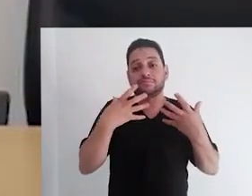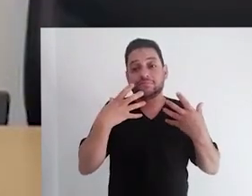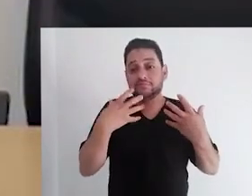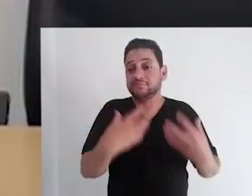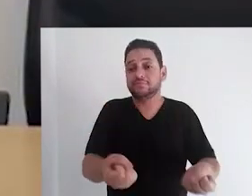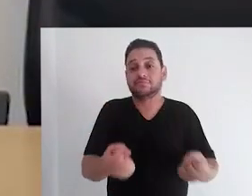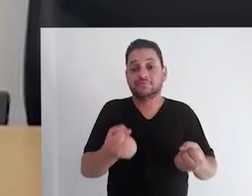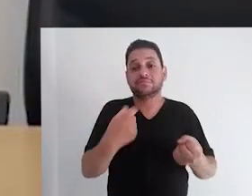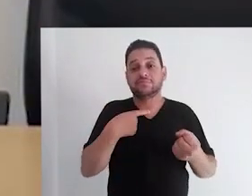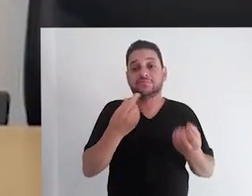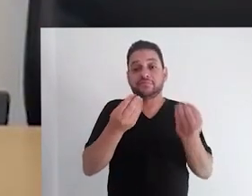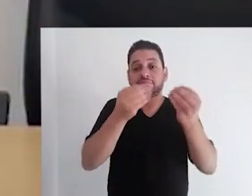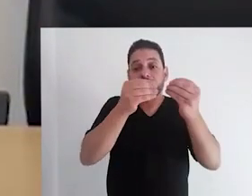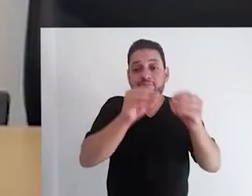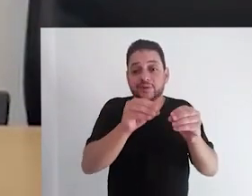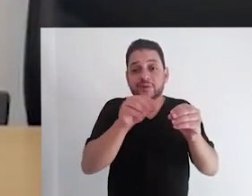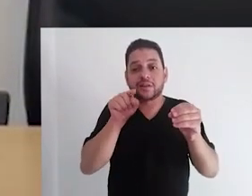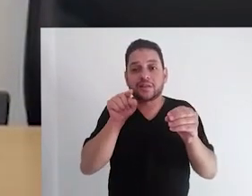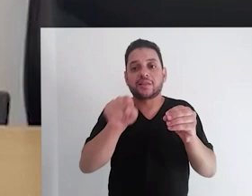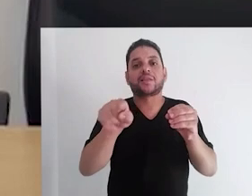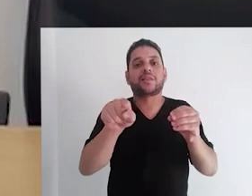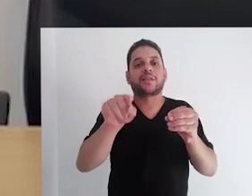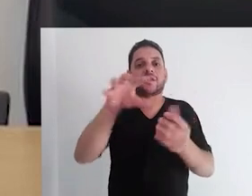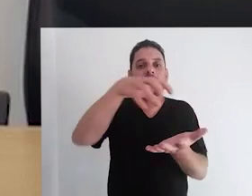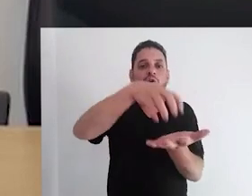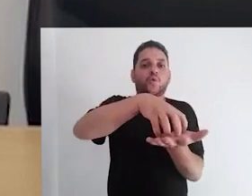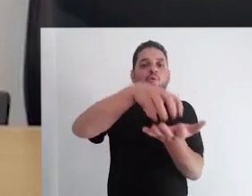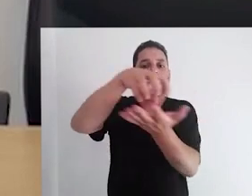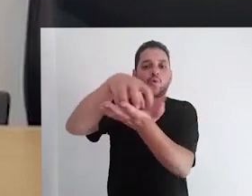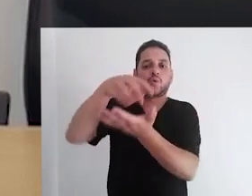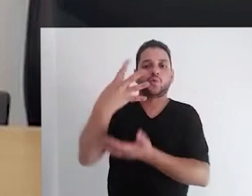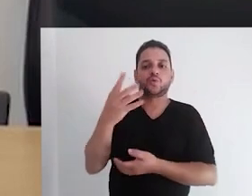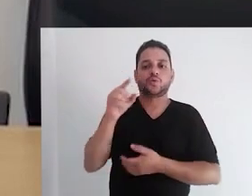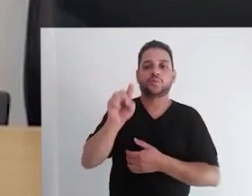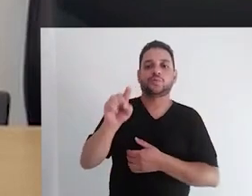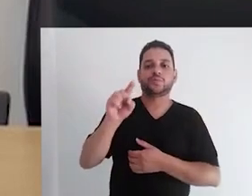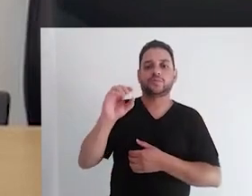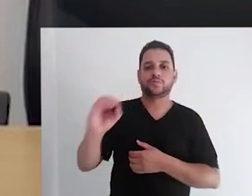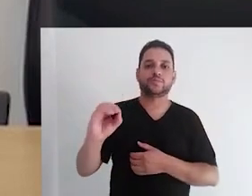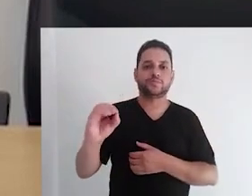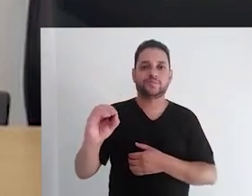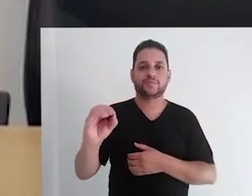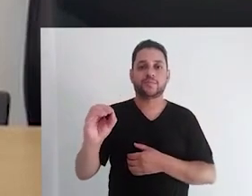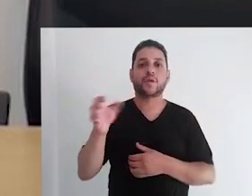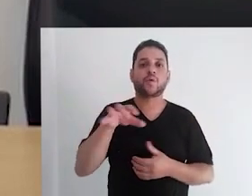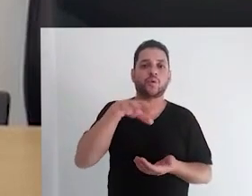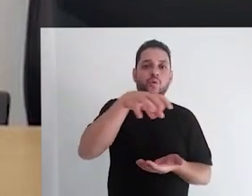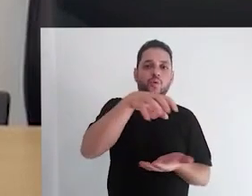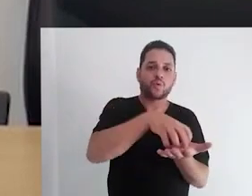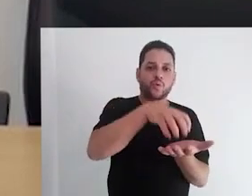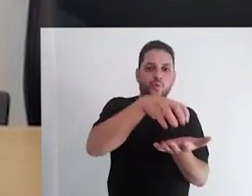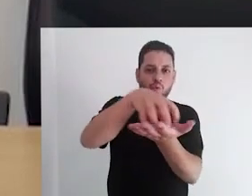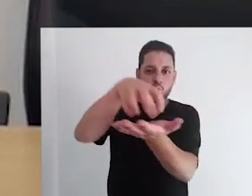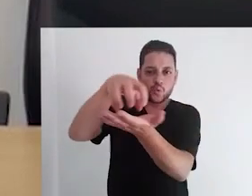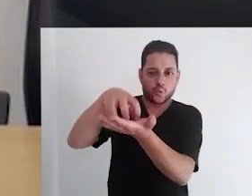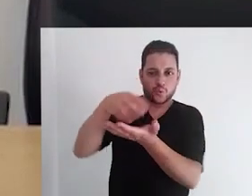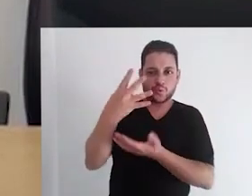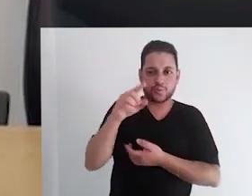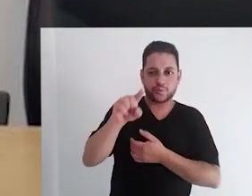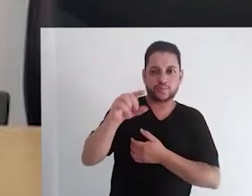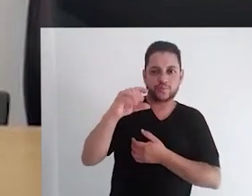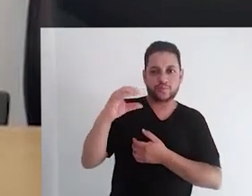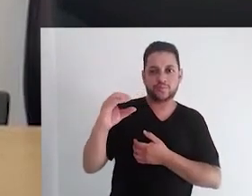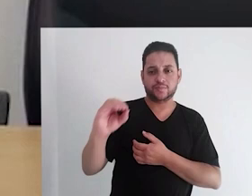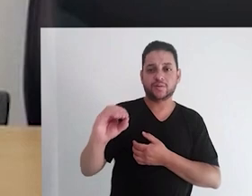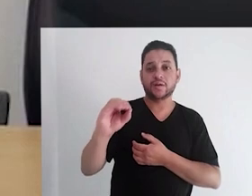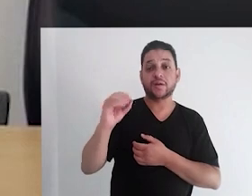destacar, voluntariamente aos núcleos 4.0. Os núcleos, pelo CNJ, eles têm uma dupla